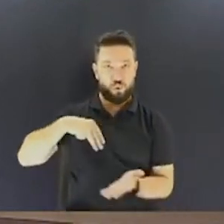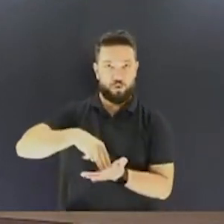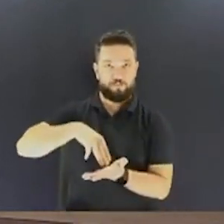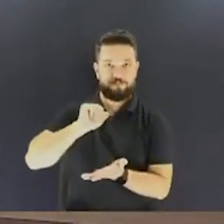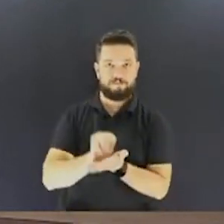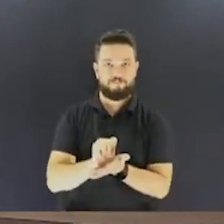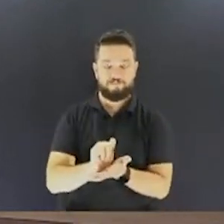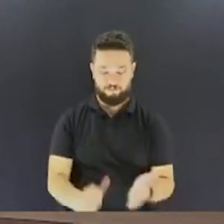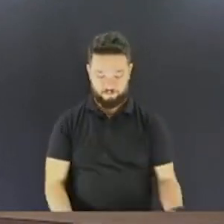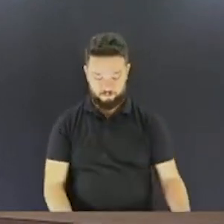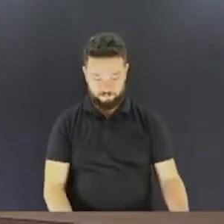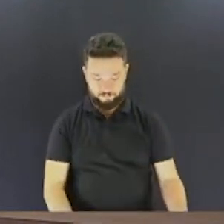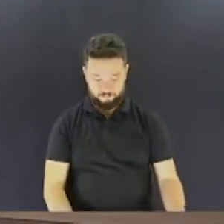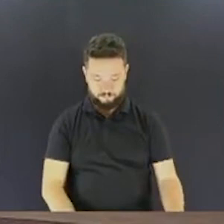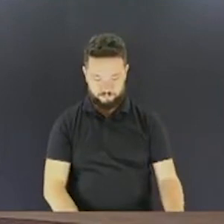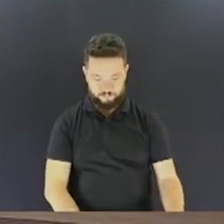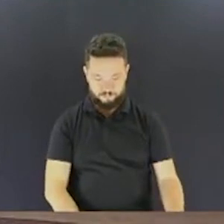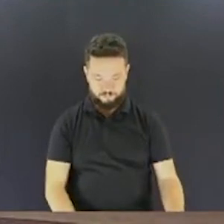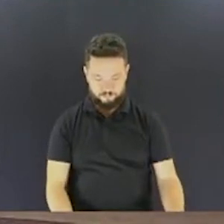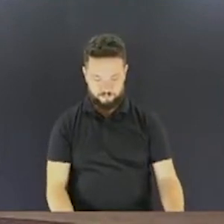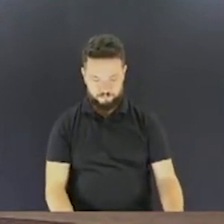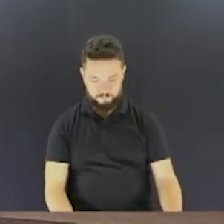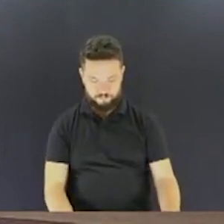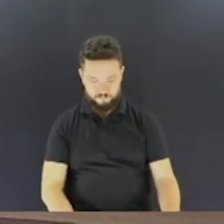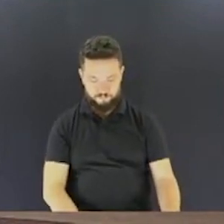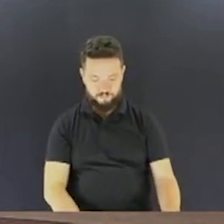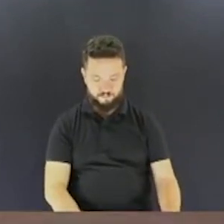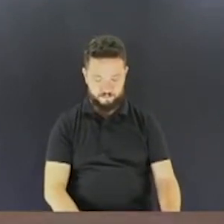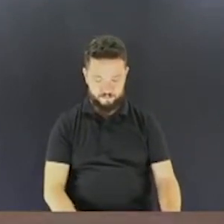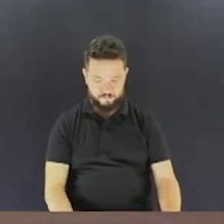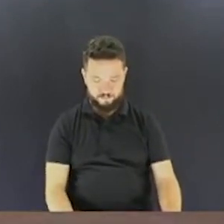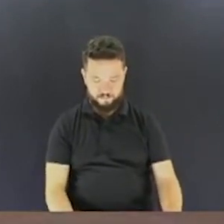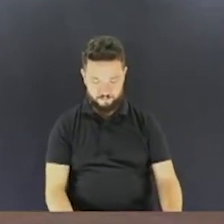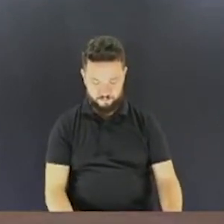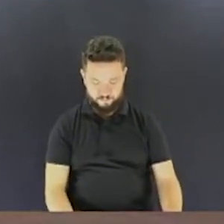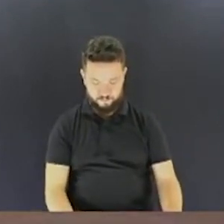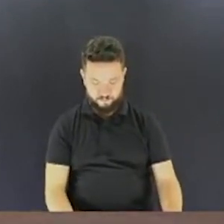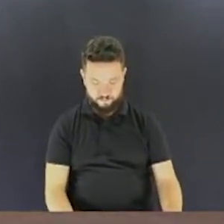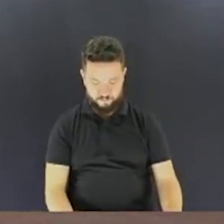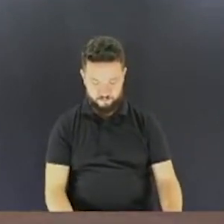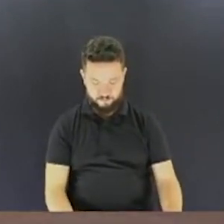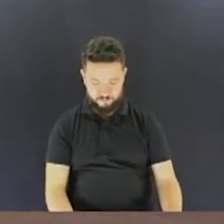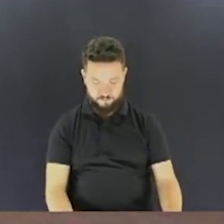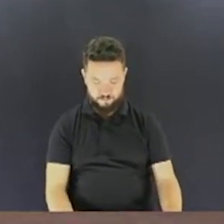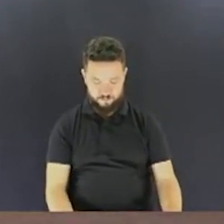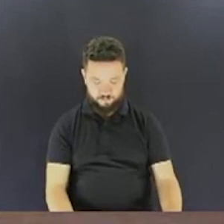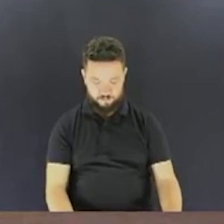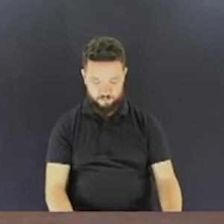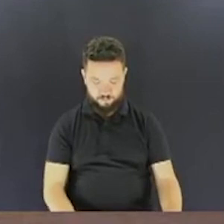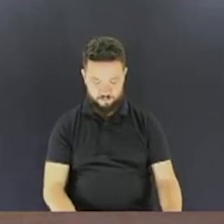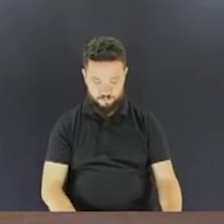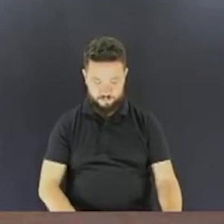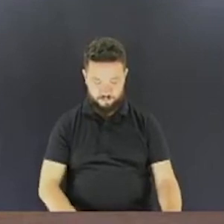ponderações. Senhor presidente, só quero parabenizar a Vossa Excelência, vereador Pir. O senhor é um